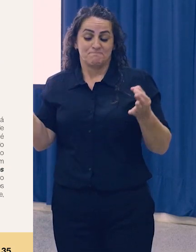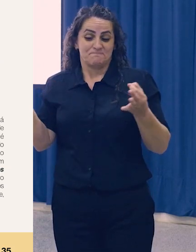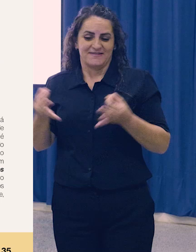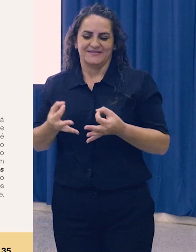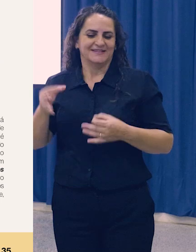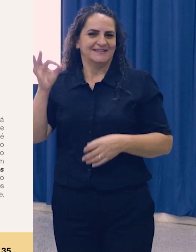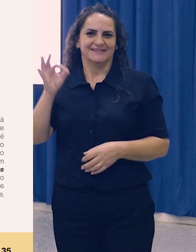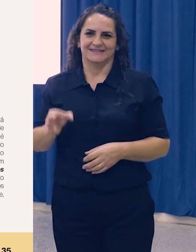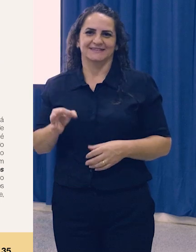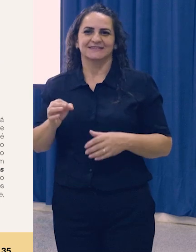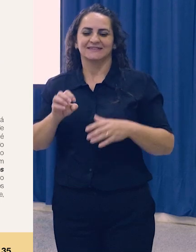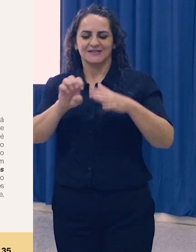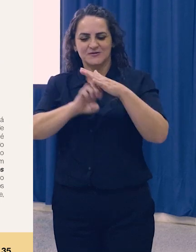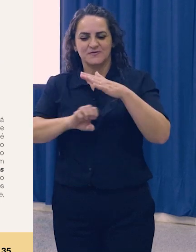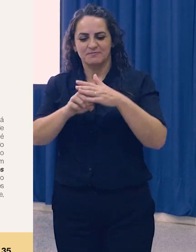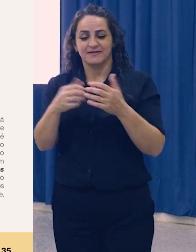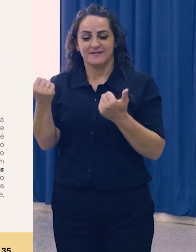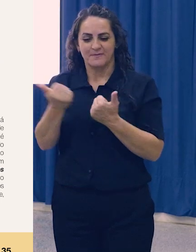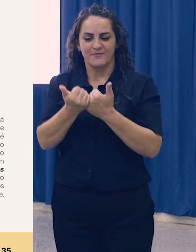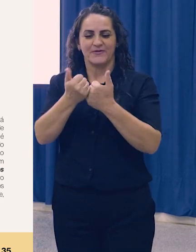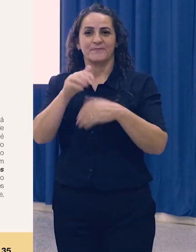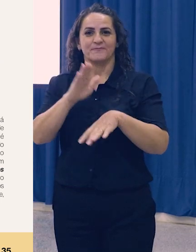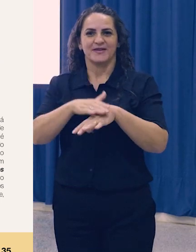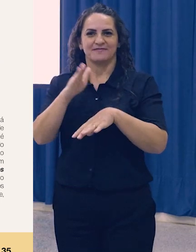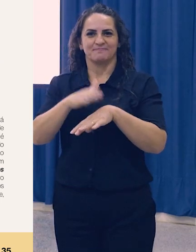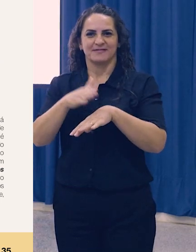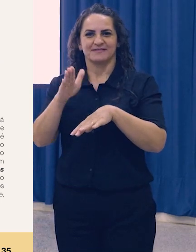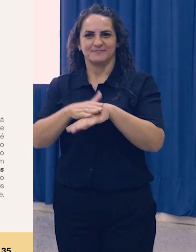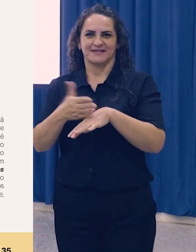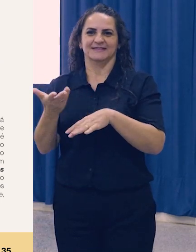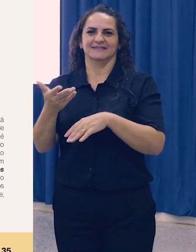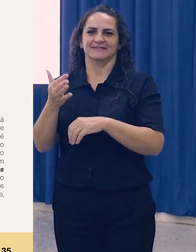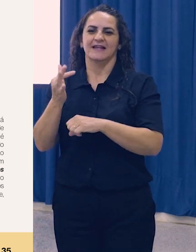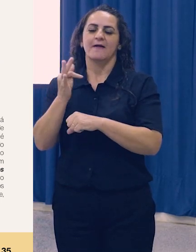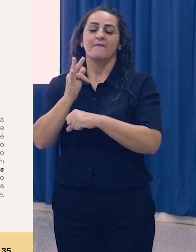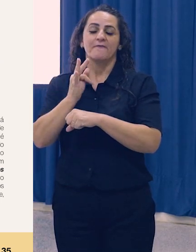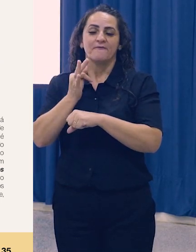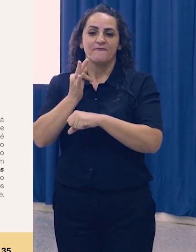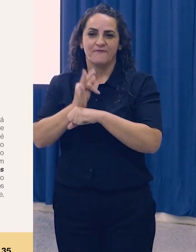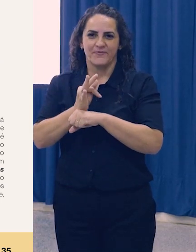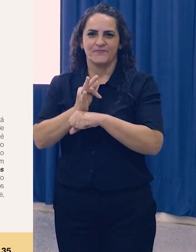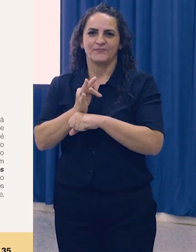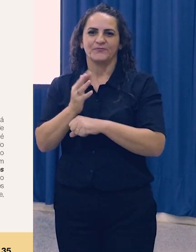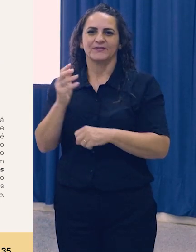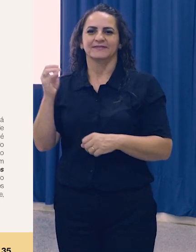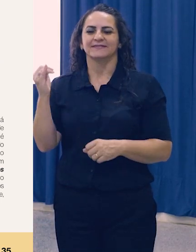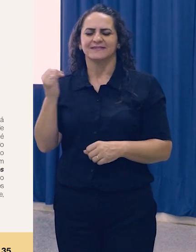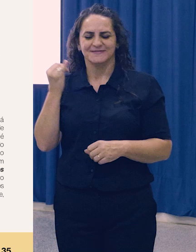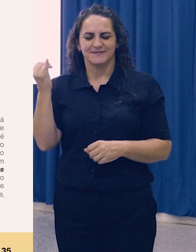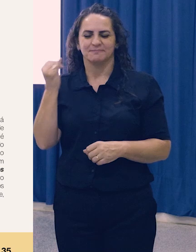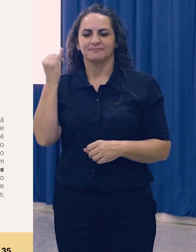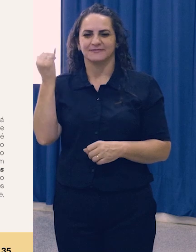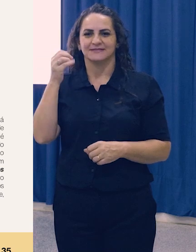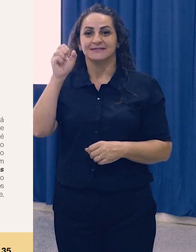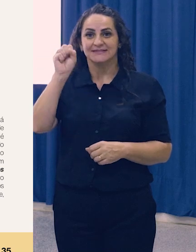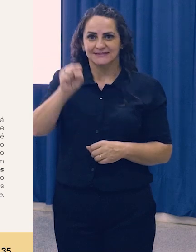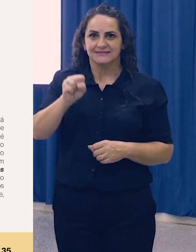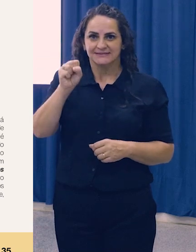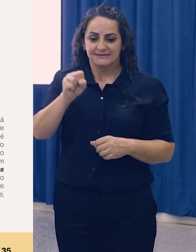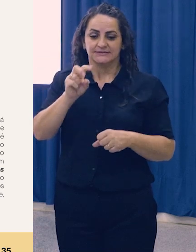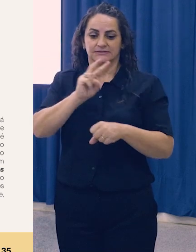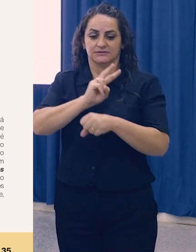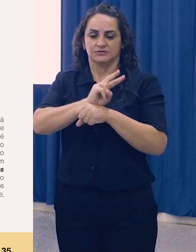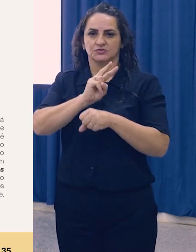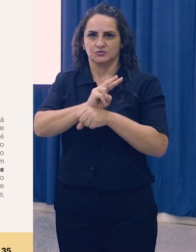ela, é uma empresa que vai querer apoiar mais filmes. Então, assim, a importância de tomar muito cuidado nessa questão, que, claro,